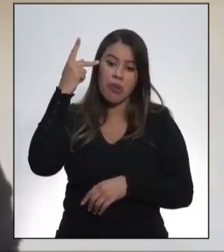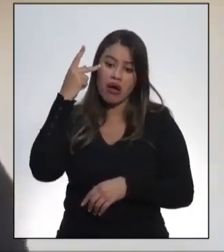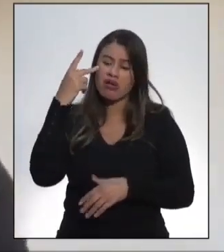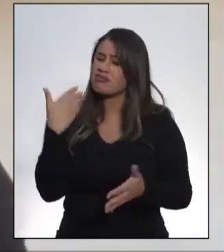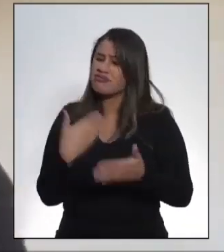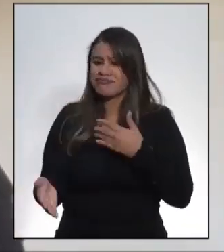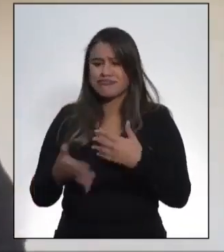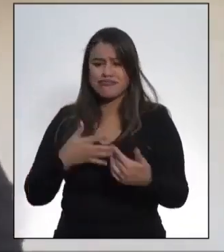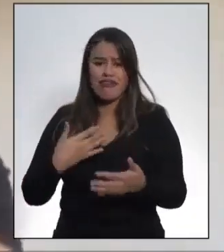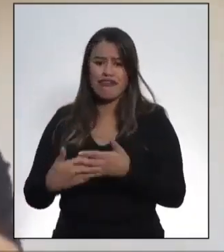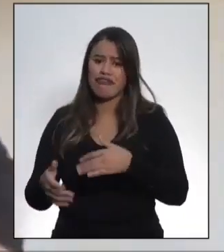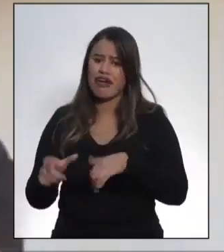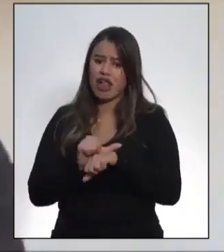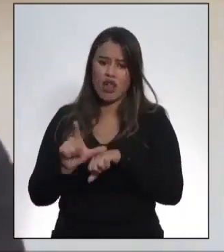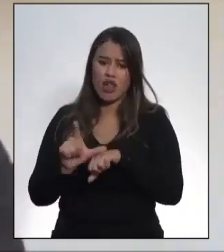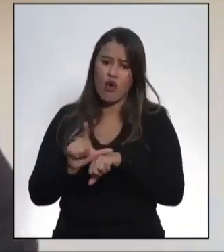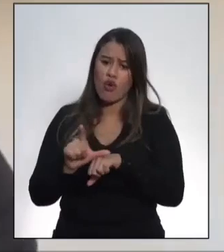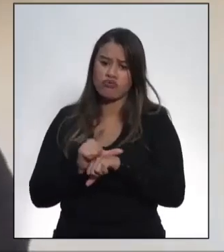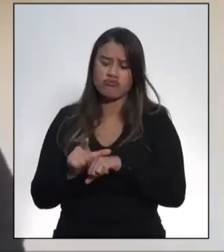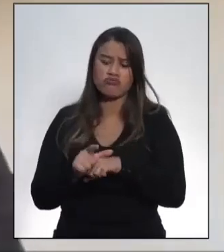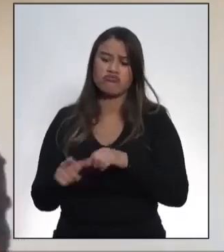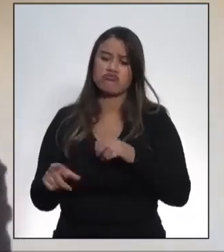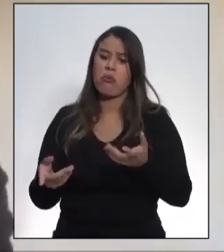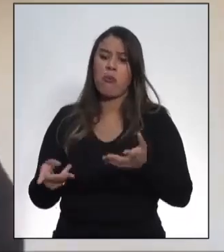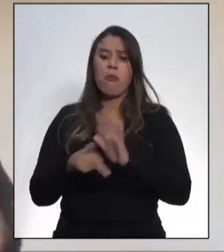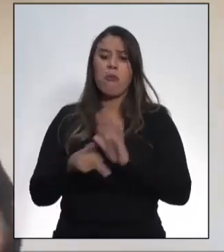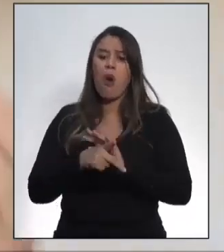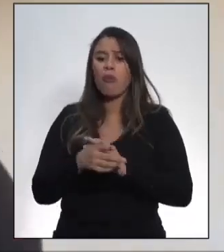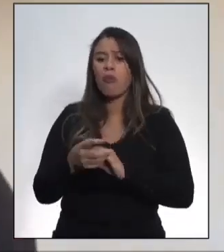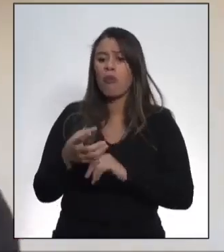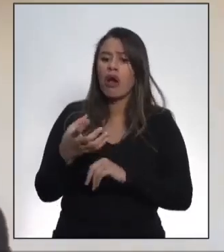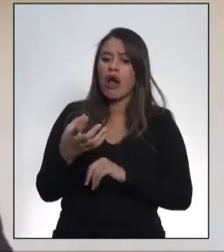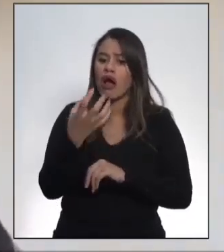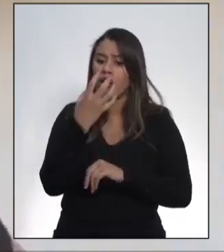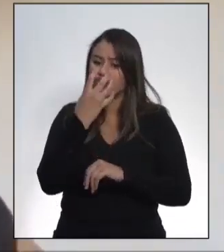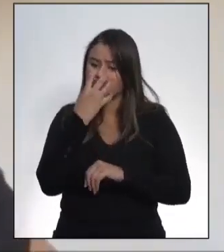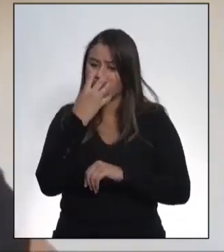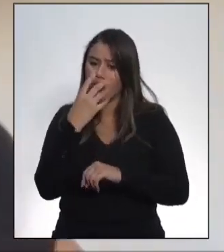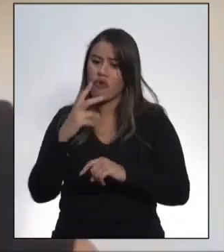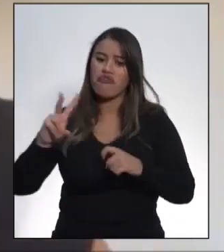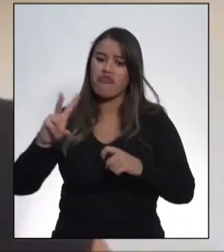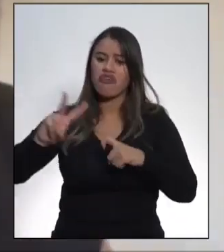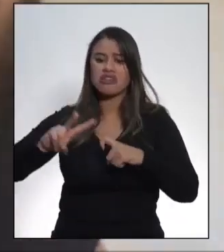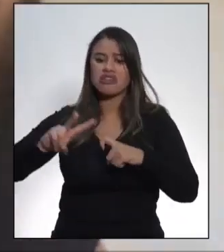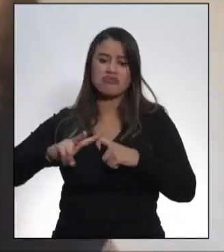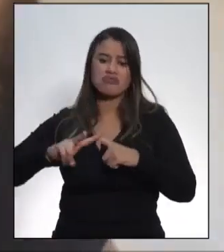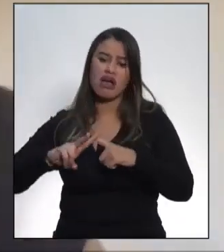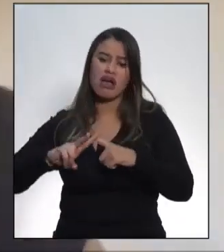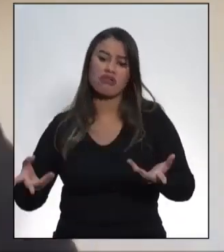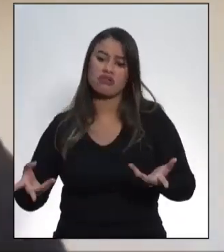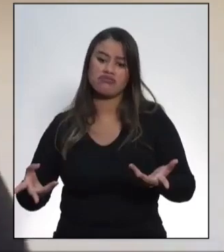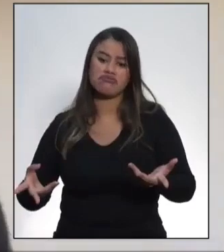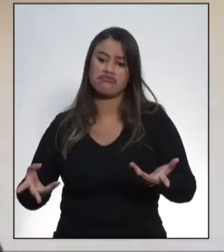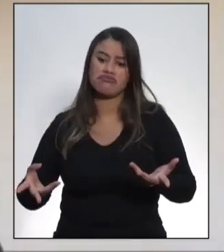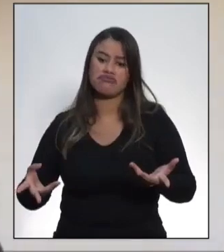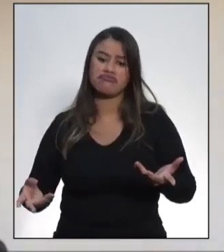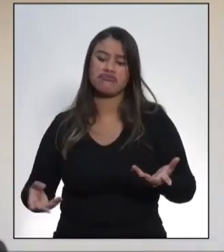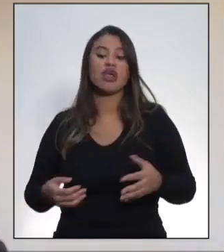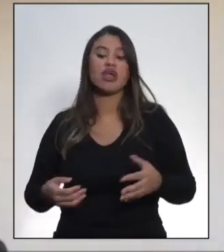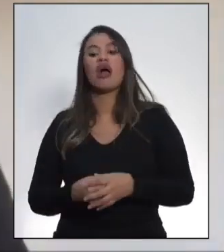farmácia, uma pet shop, uma loja de veterinária. E se outra pergunta eu quero ser veterinária, como